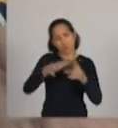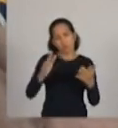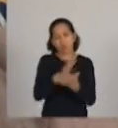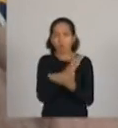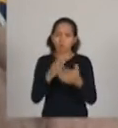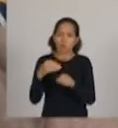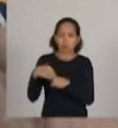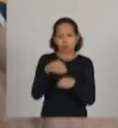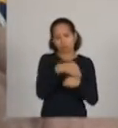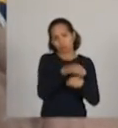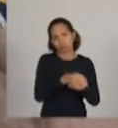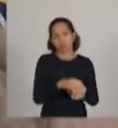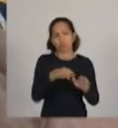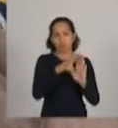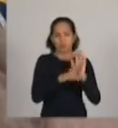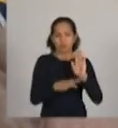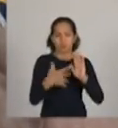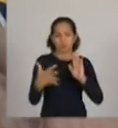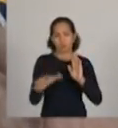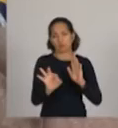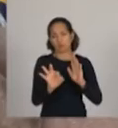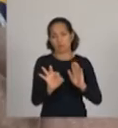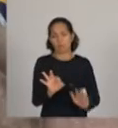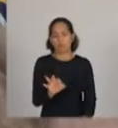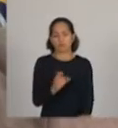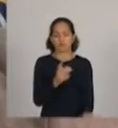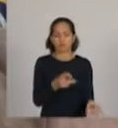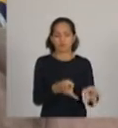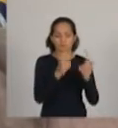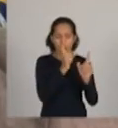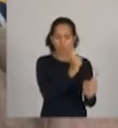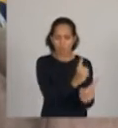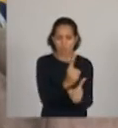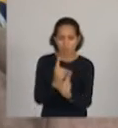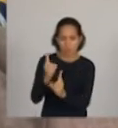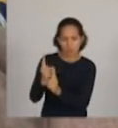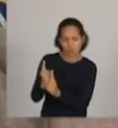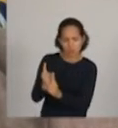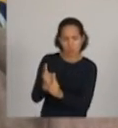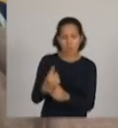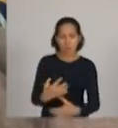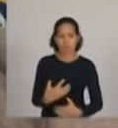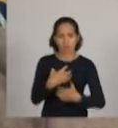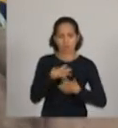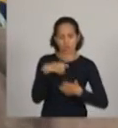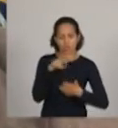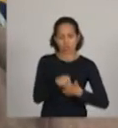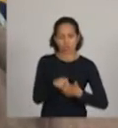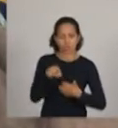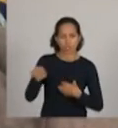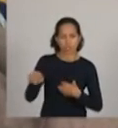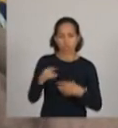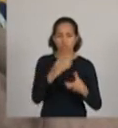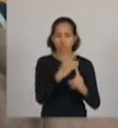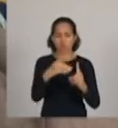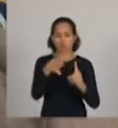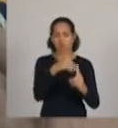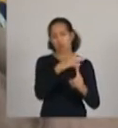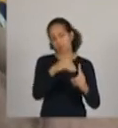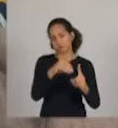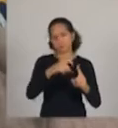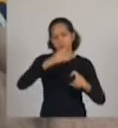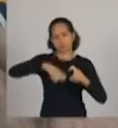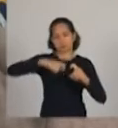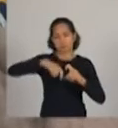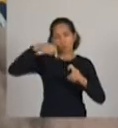dicas das 10 maneiras de identificar possíveis sinais de abuso sexual de criança e adolescente, já que os números do Estado do Espírito